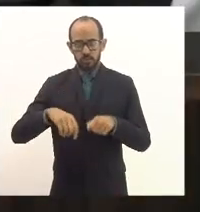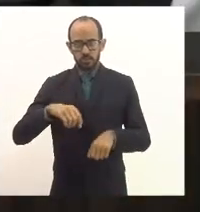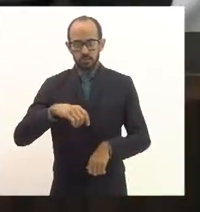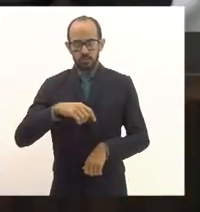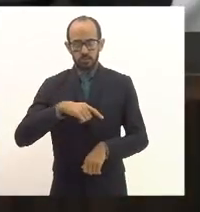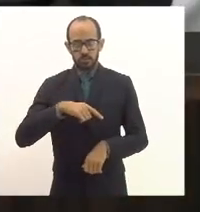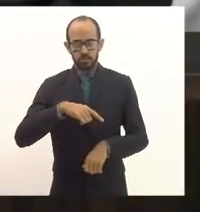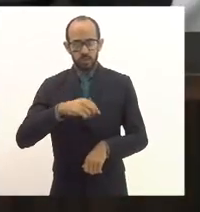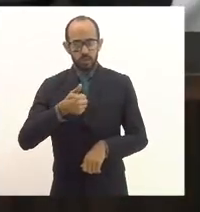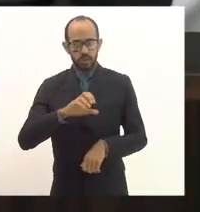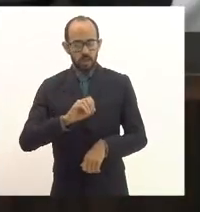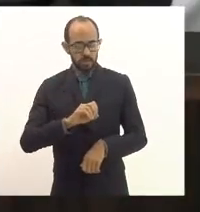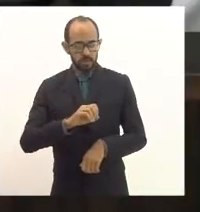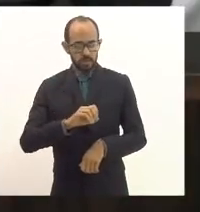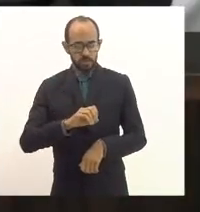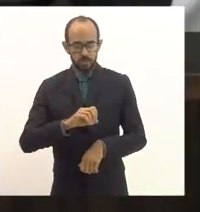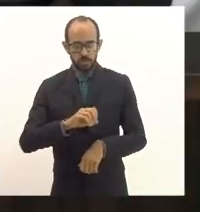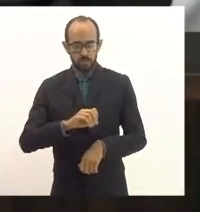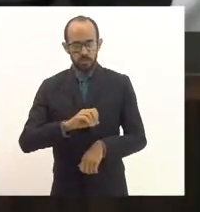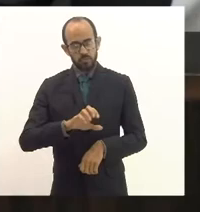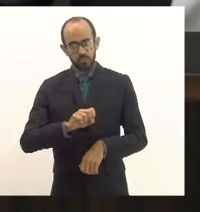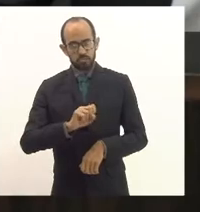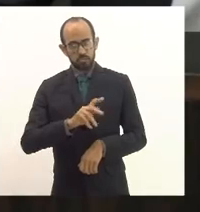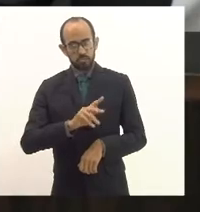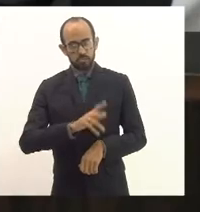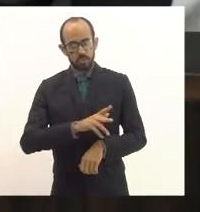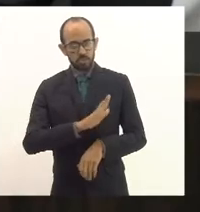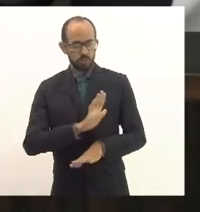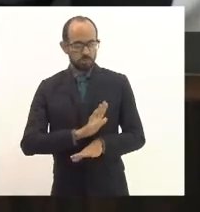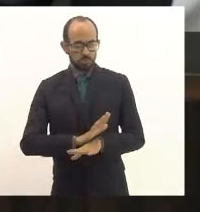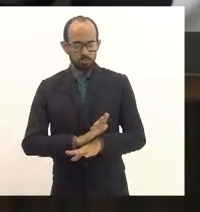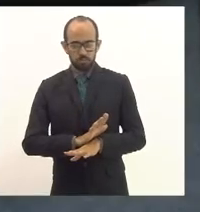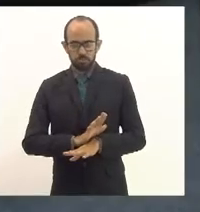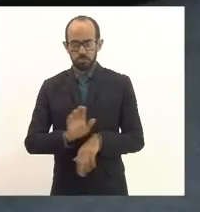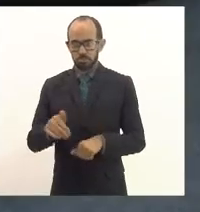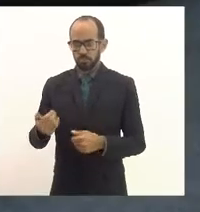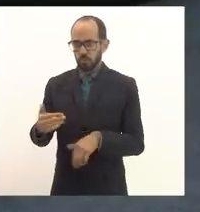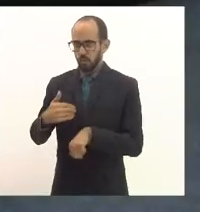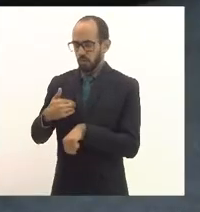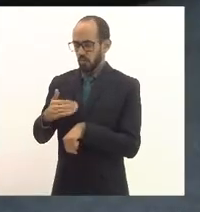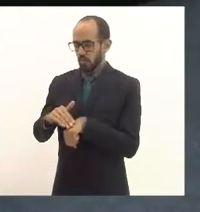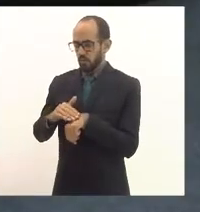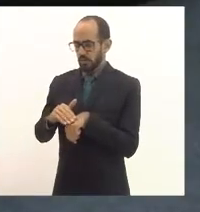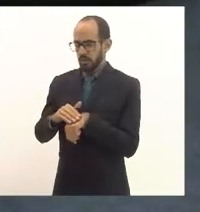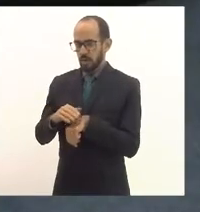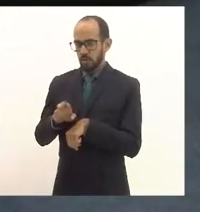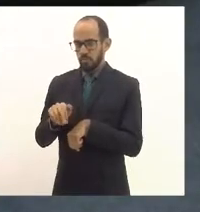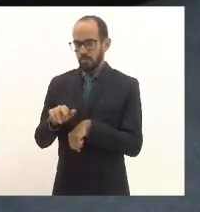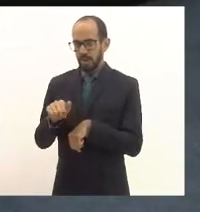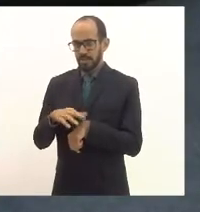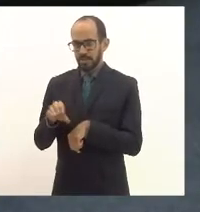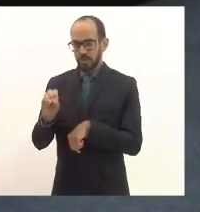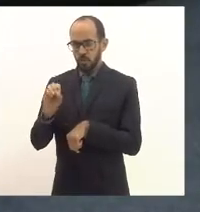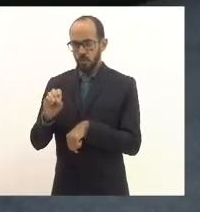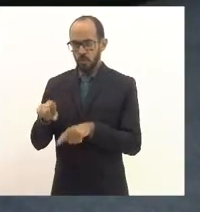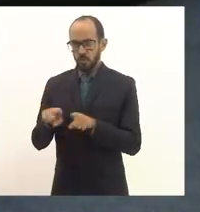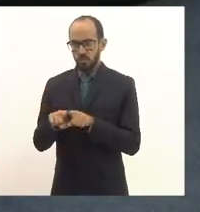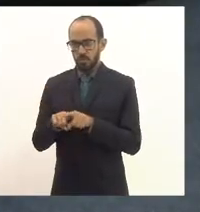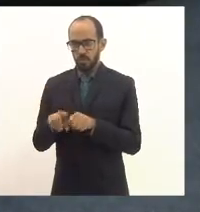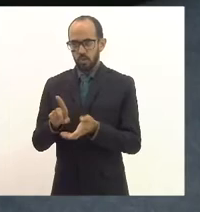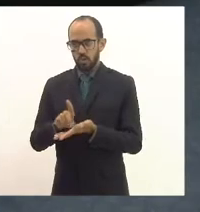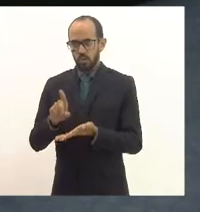É. Então mantém. Eu conversei um pouco com o deputado Brazão e com o deputado doutor Serginho, porque